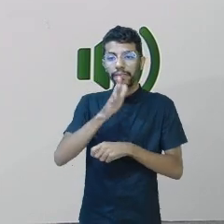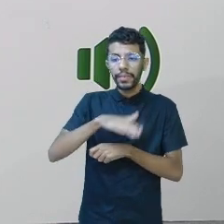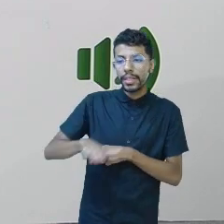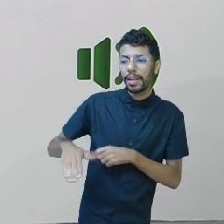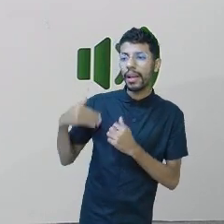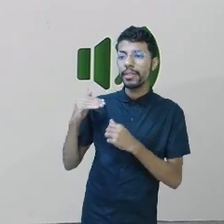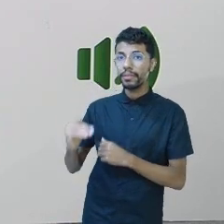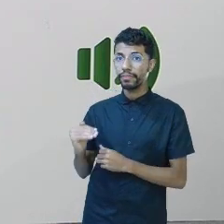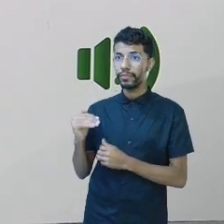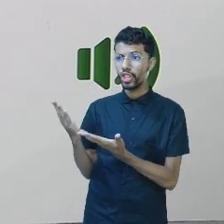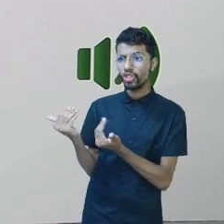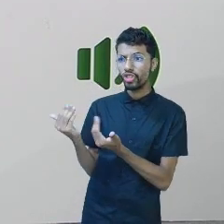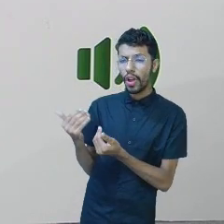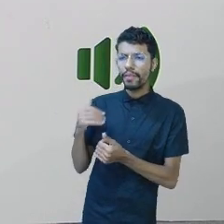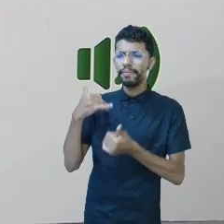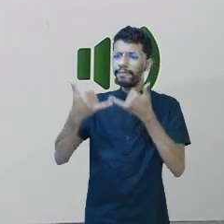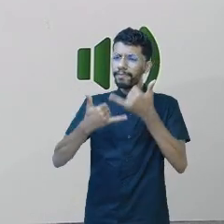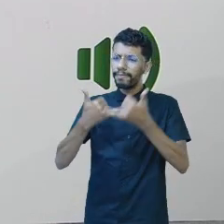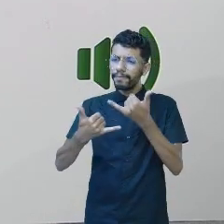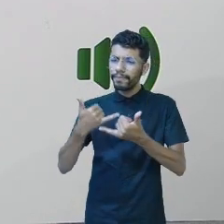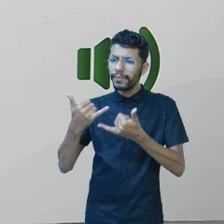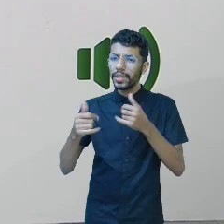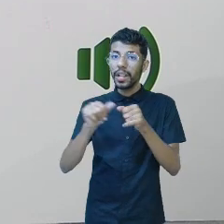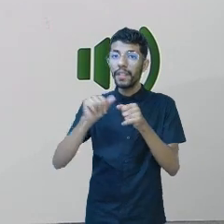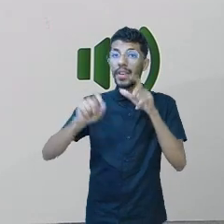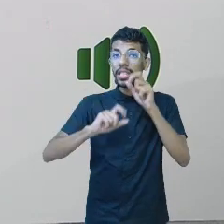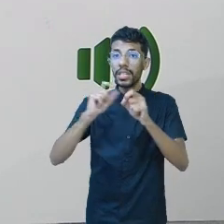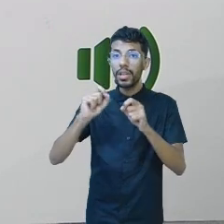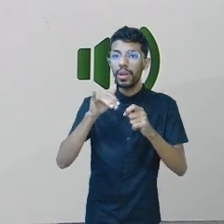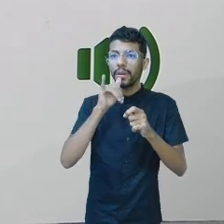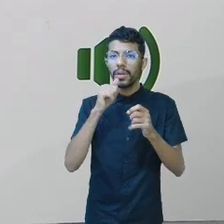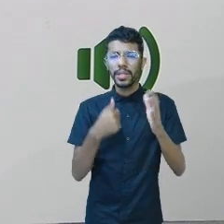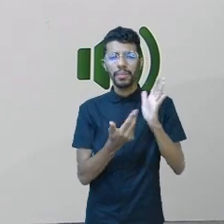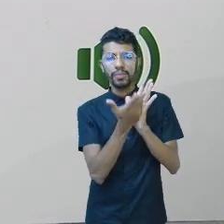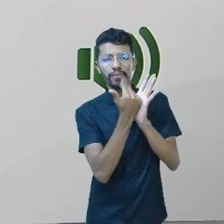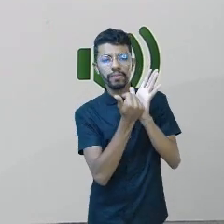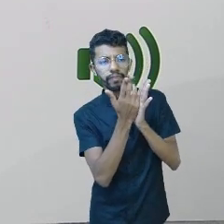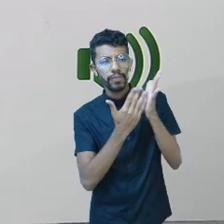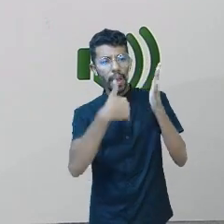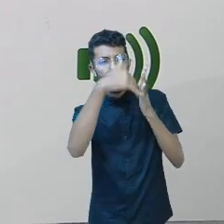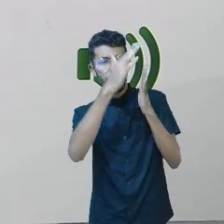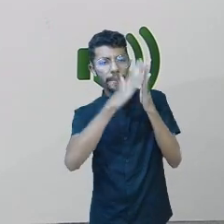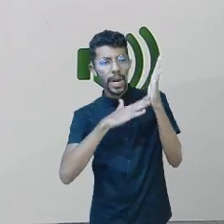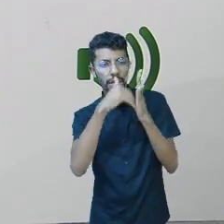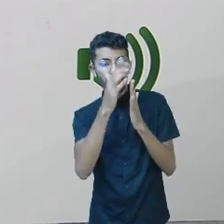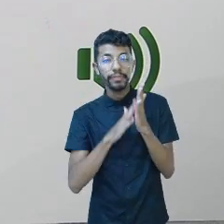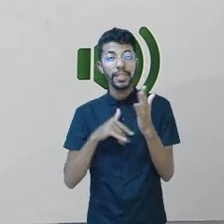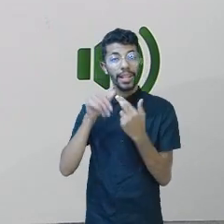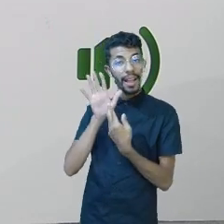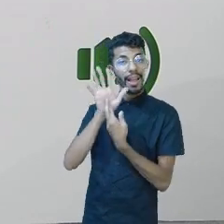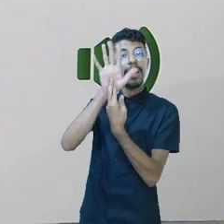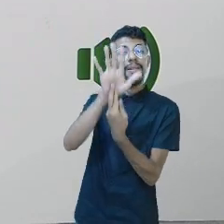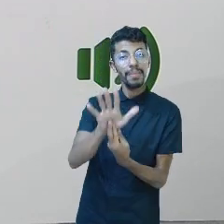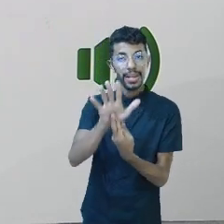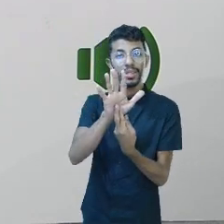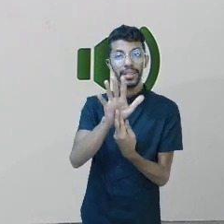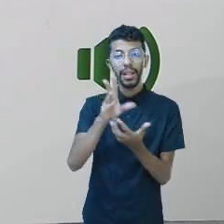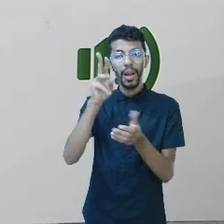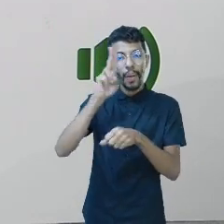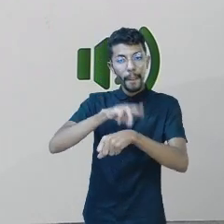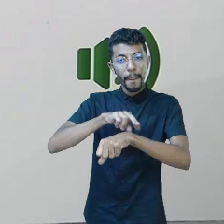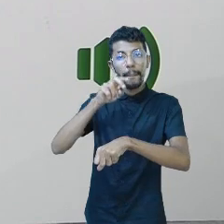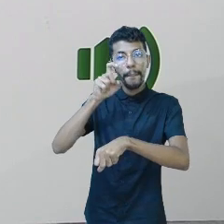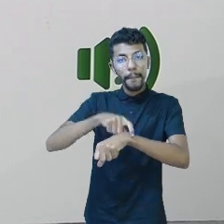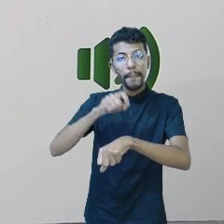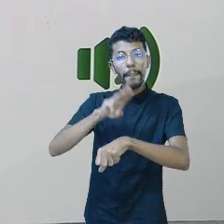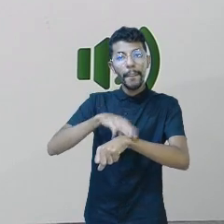brincadeiras aí e faziam quadros, faziam esculturas, justamente retratando esse momento. É aí onde